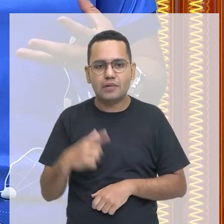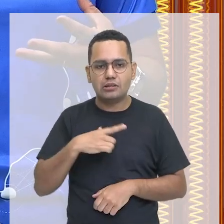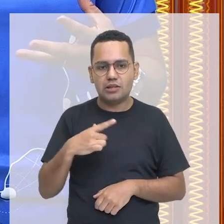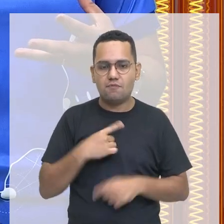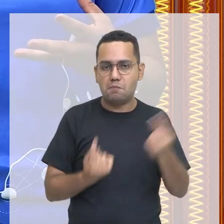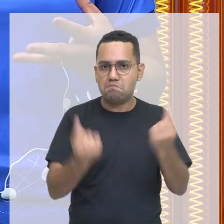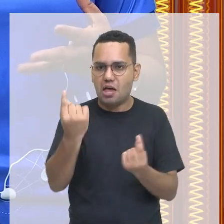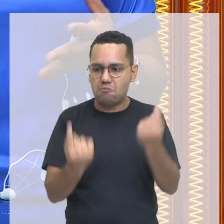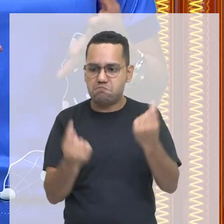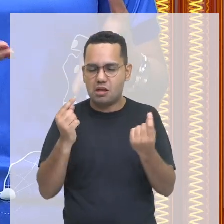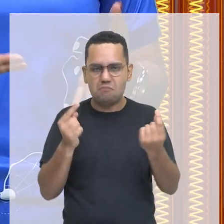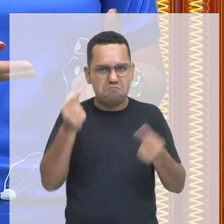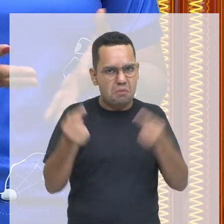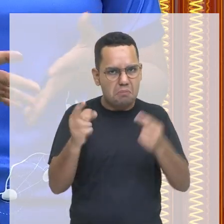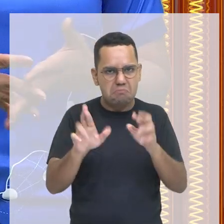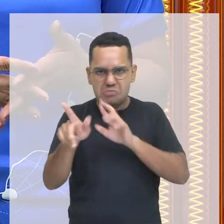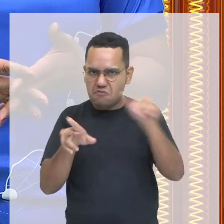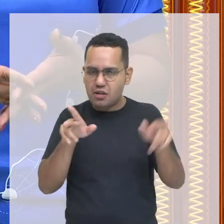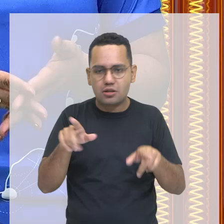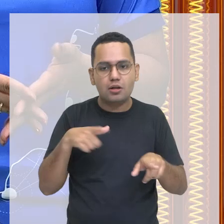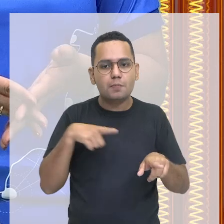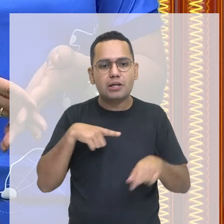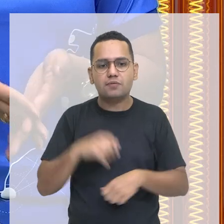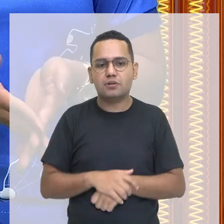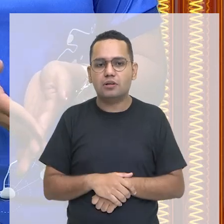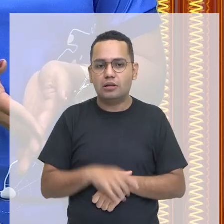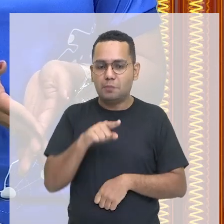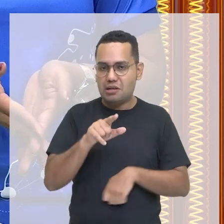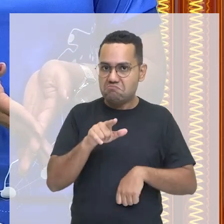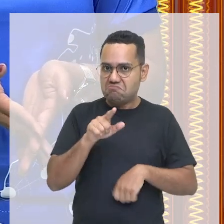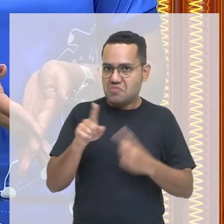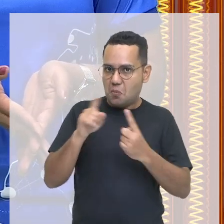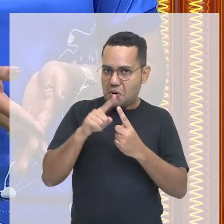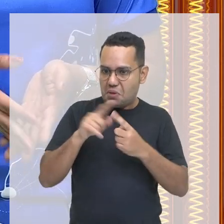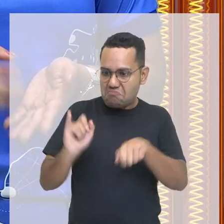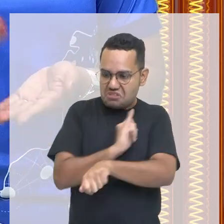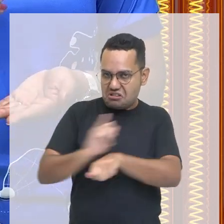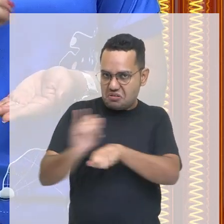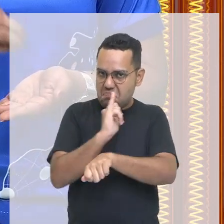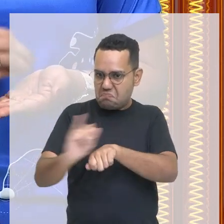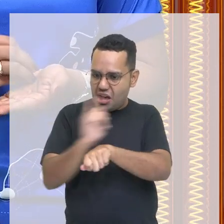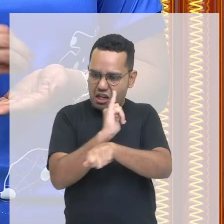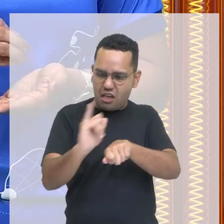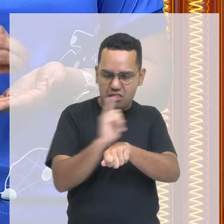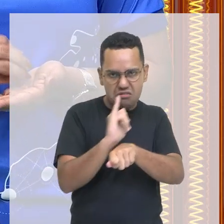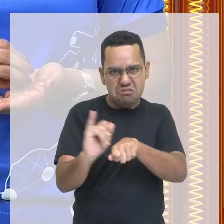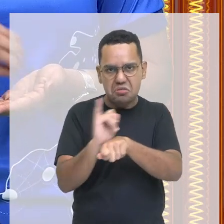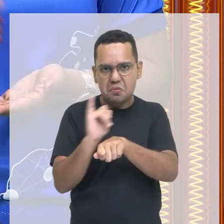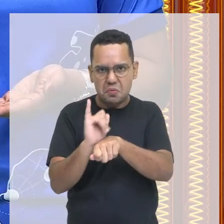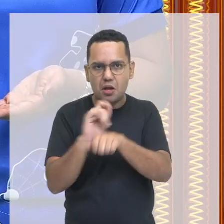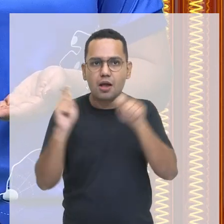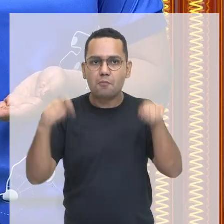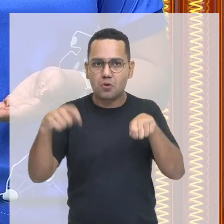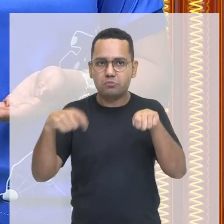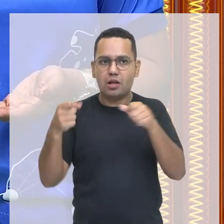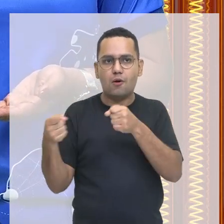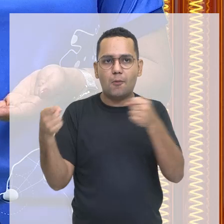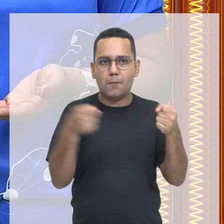Trotsky e o Stalin, vamos observar que o Stalin vai manobrar e eliminar seus rivais e consolidar seu poder